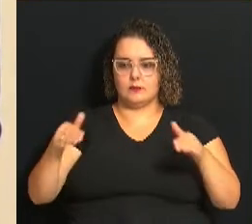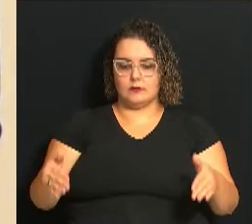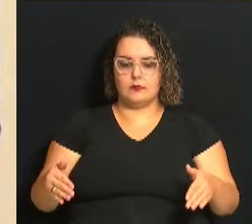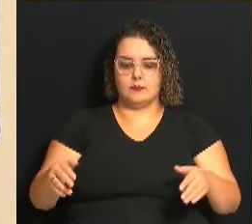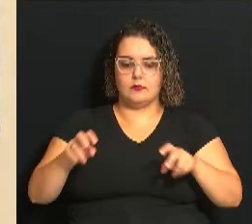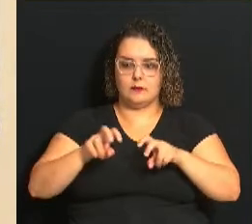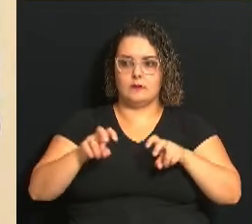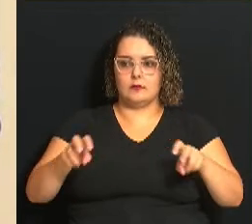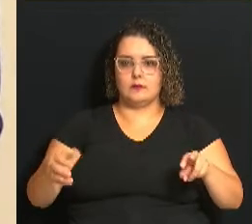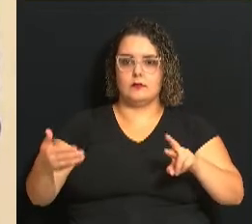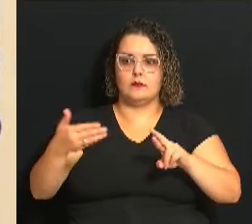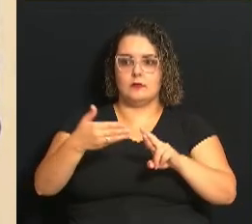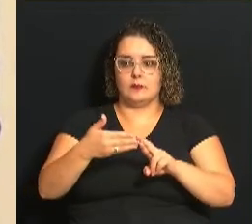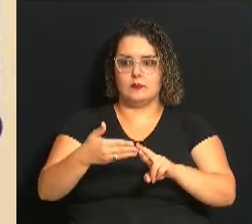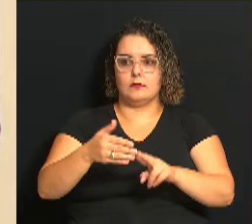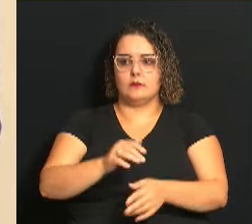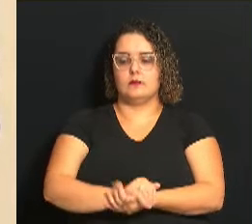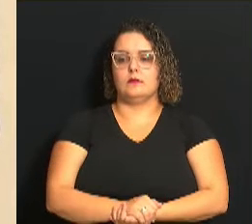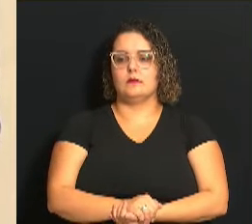do secretário